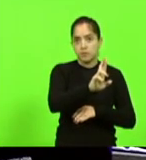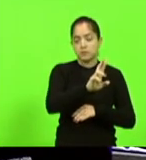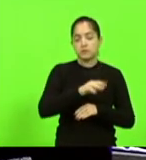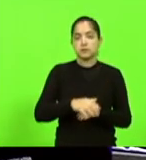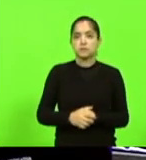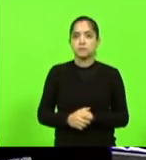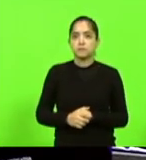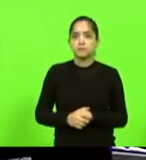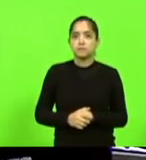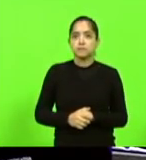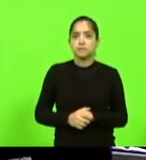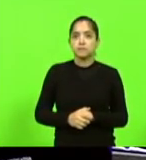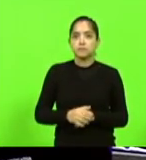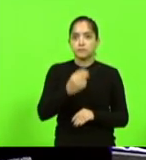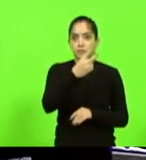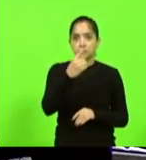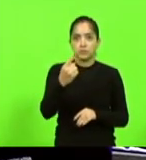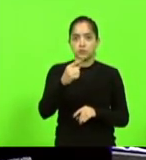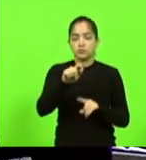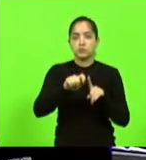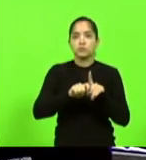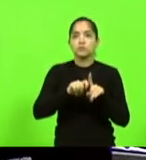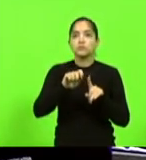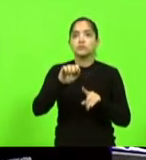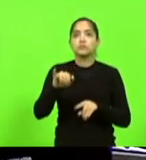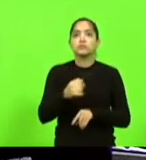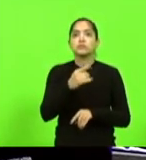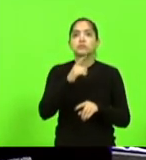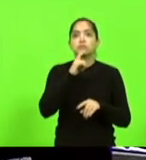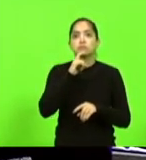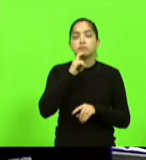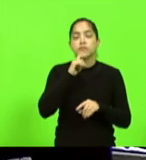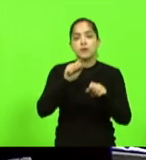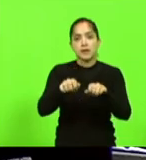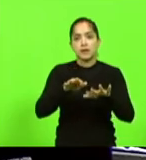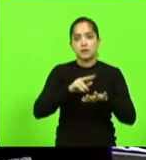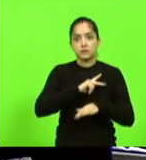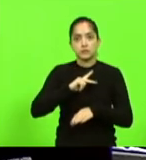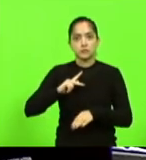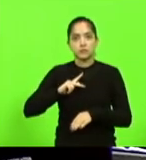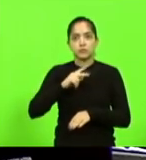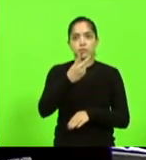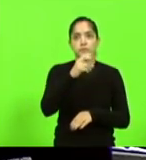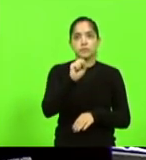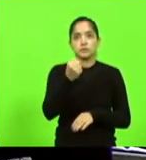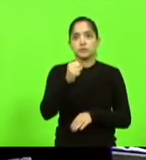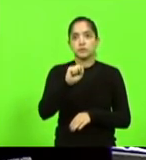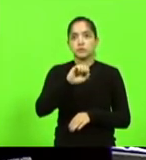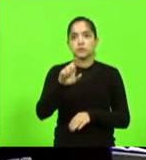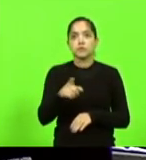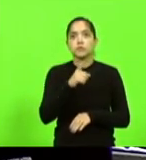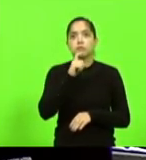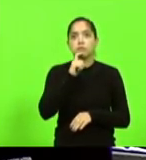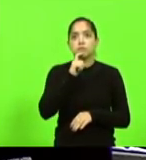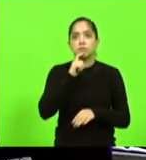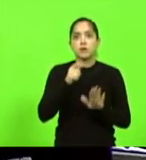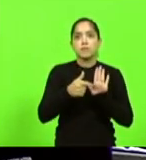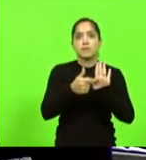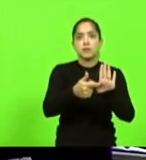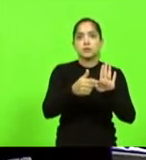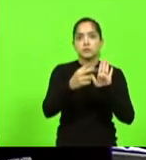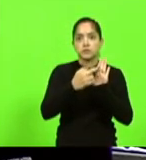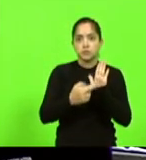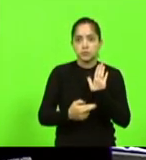diligências. 21 de julho, audiência pública. 28 de julho, a apresentação do relatório